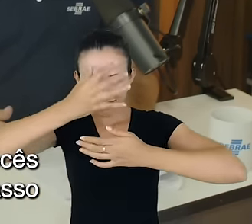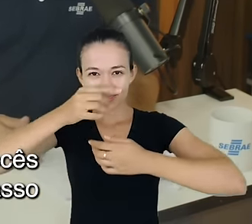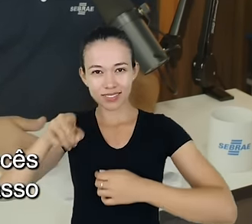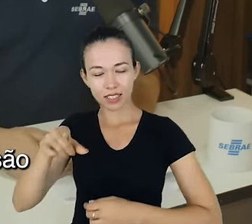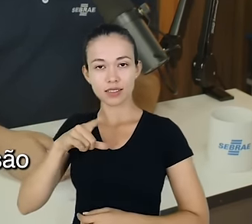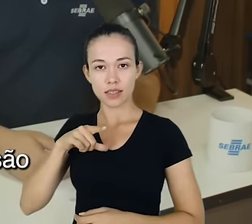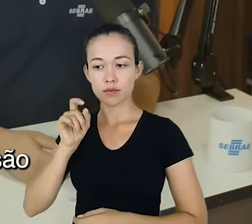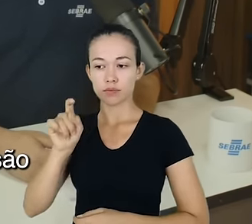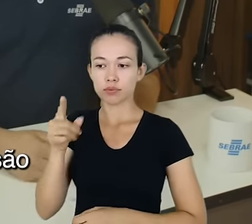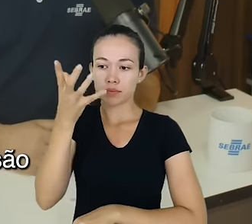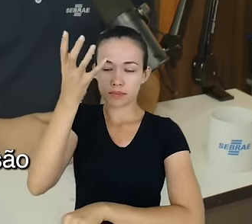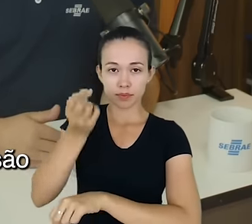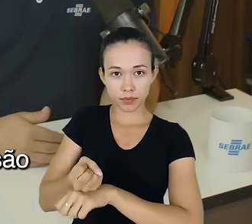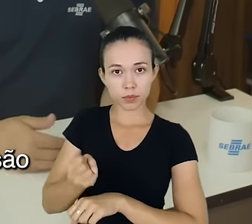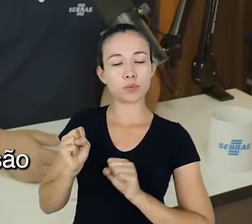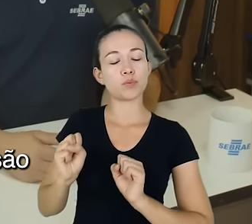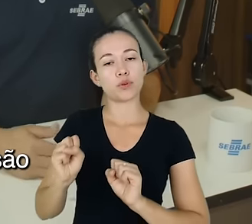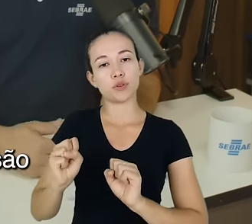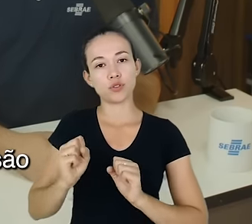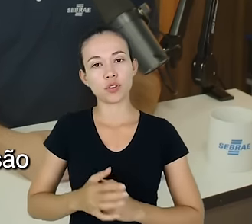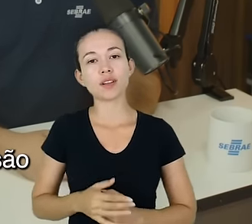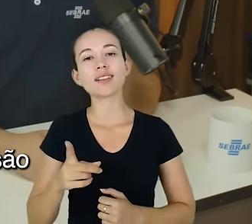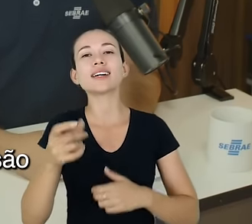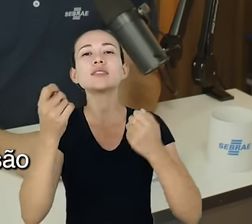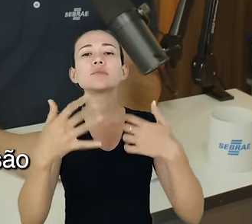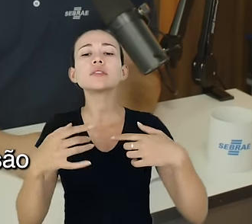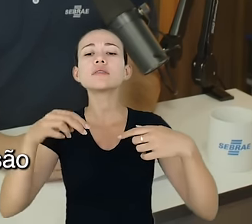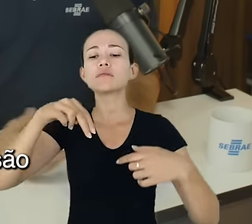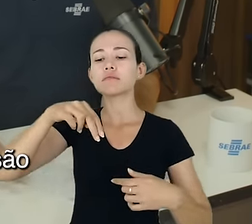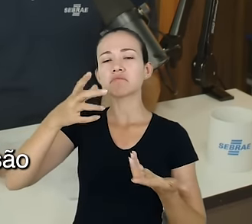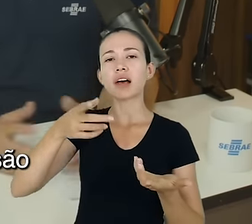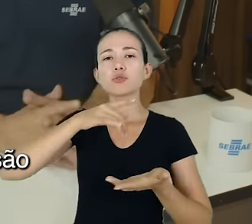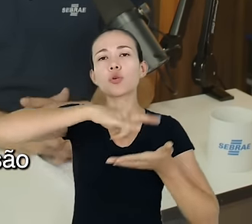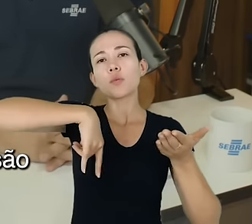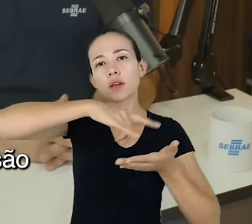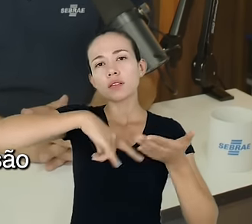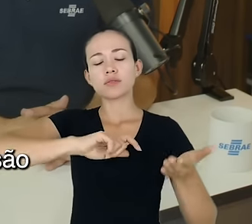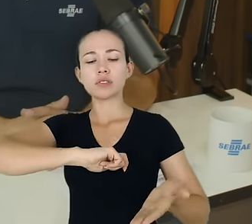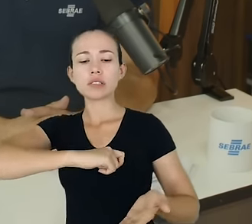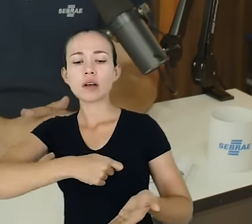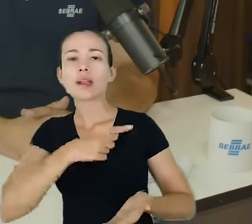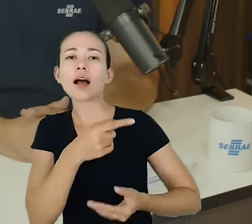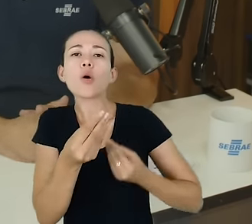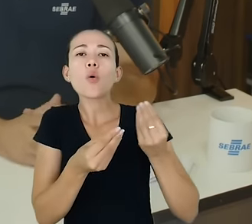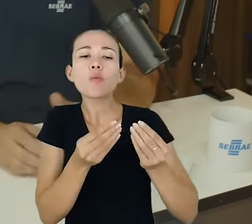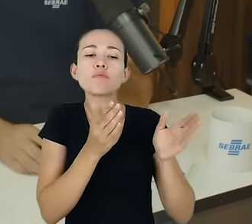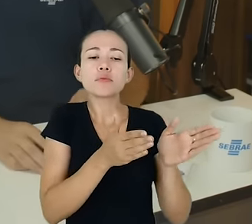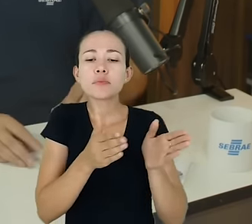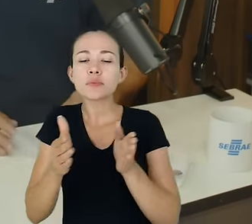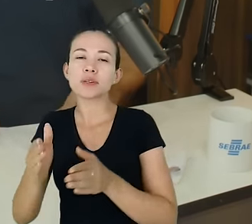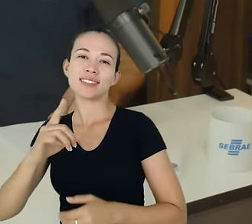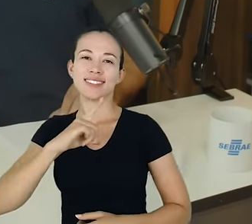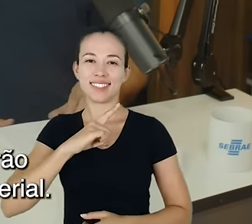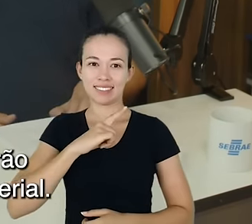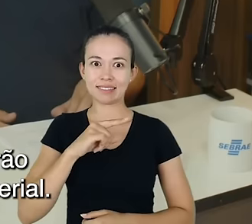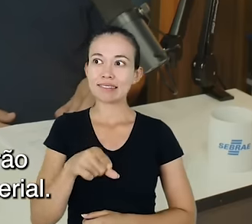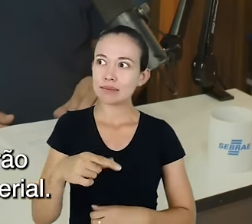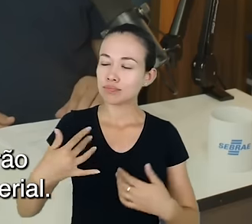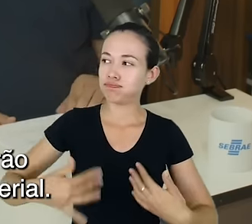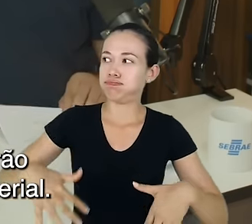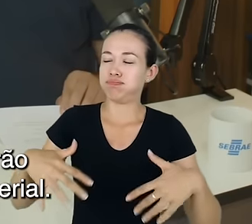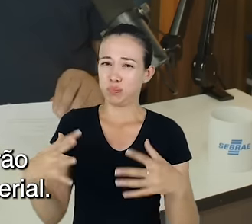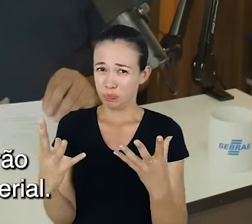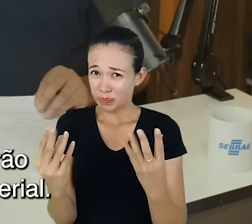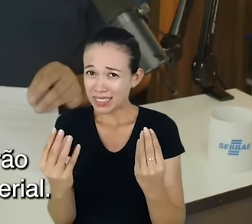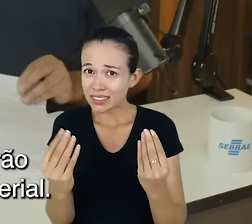falando esse passo a passo para fazer esse tipo de emissão desse documento fiscal certo muita coisa né isso mas não se